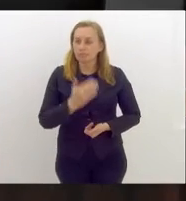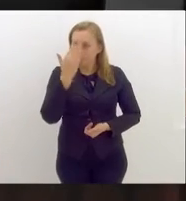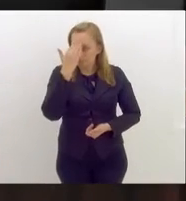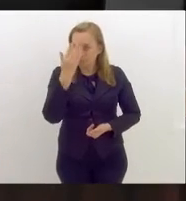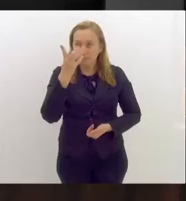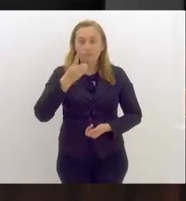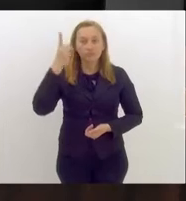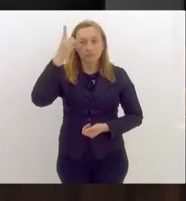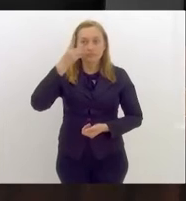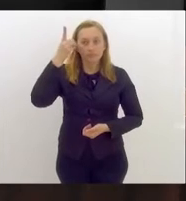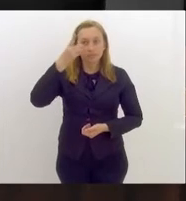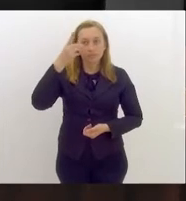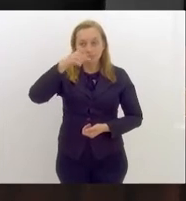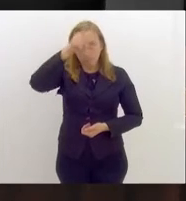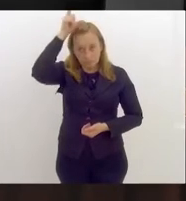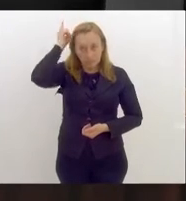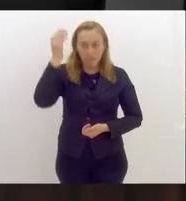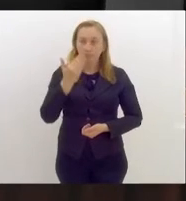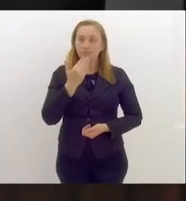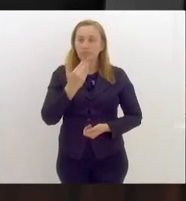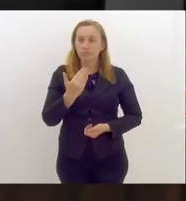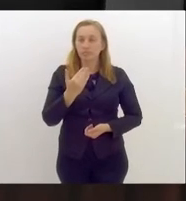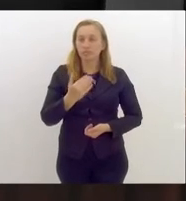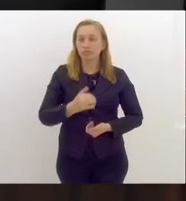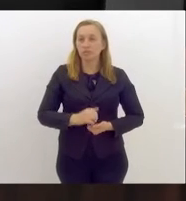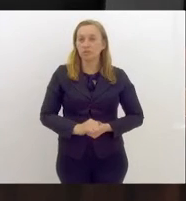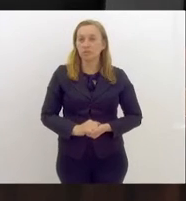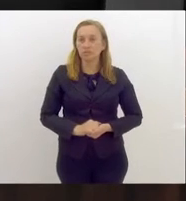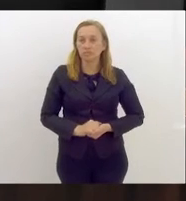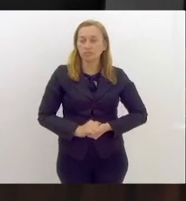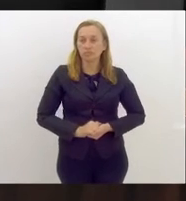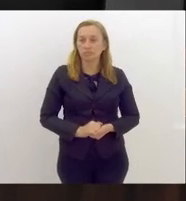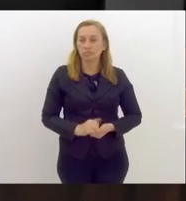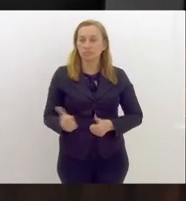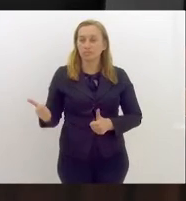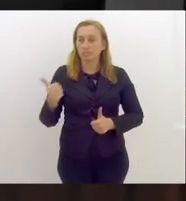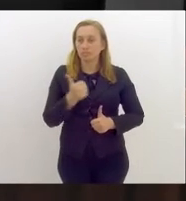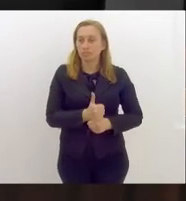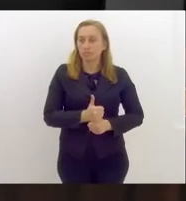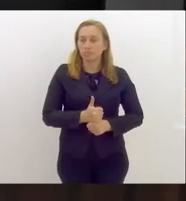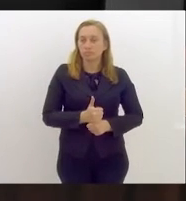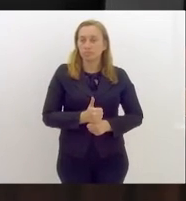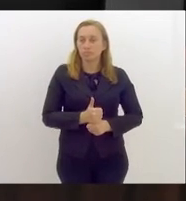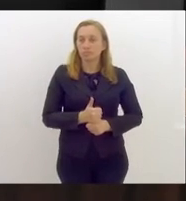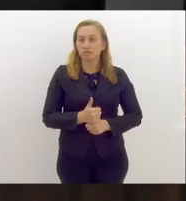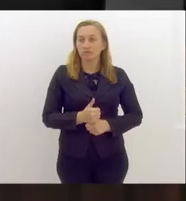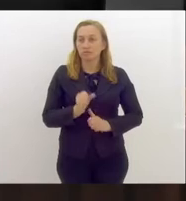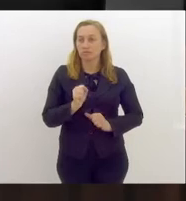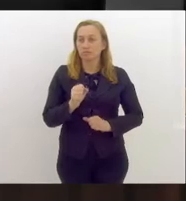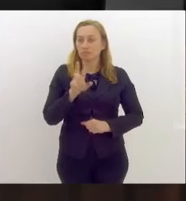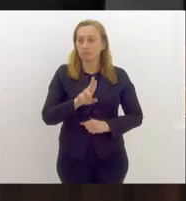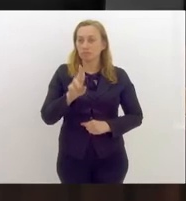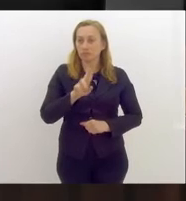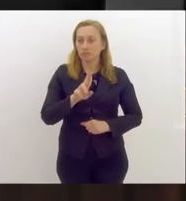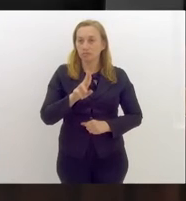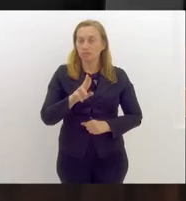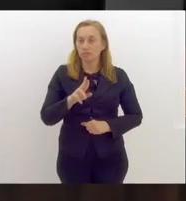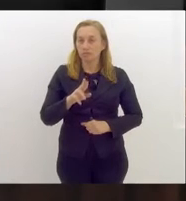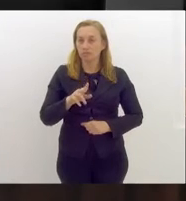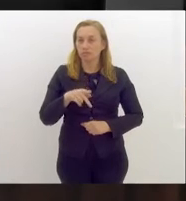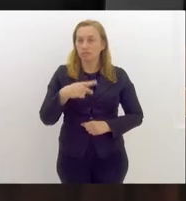deputado Luís Paulo peço a vossa excelência a gentileza de assumir a presença dos trabalhos para que eu possa usar Tribuna com o